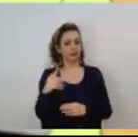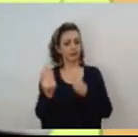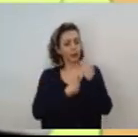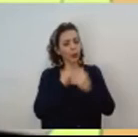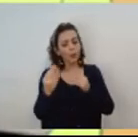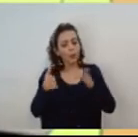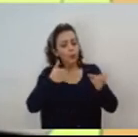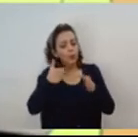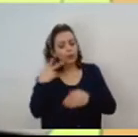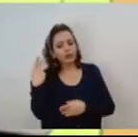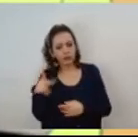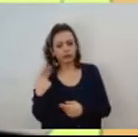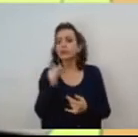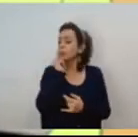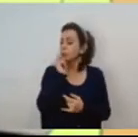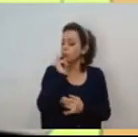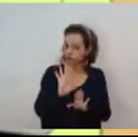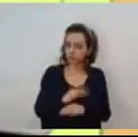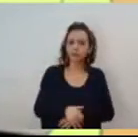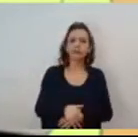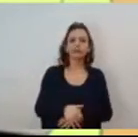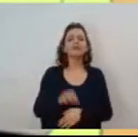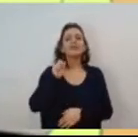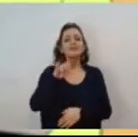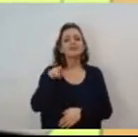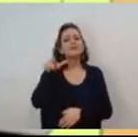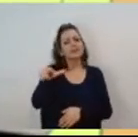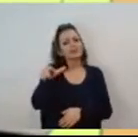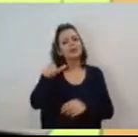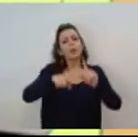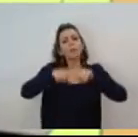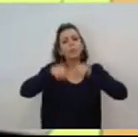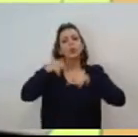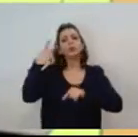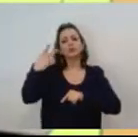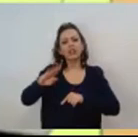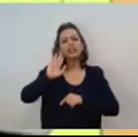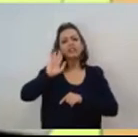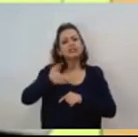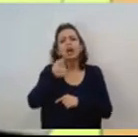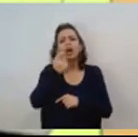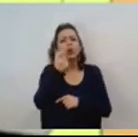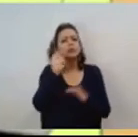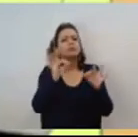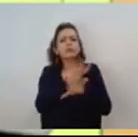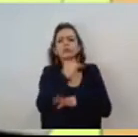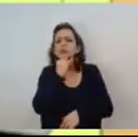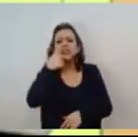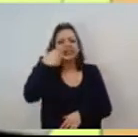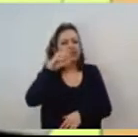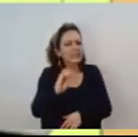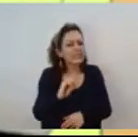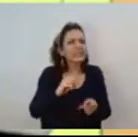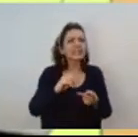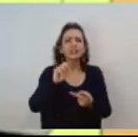tem aí setenta e oitenta por cento do produto desenvolvido de um rótulo dentro da Lei e de todos os documentos